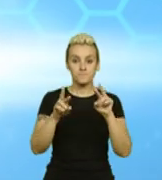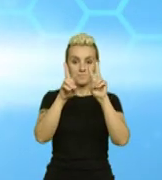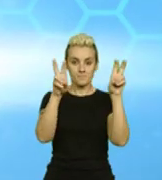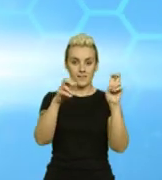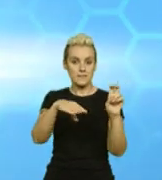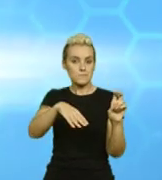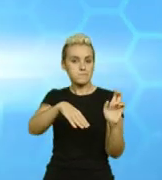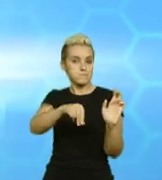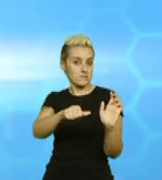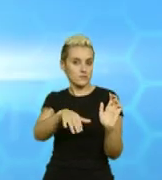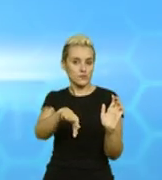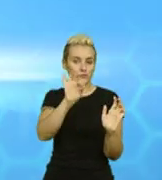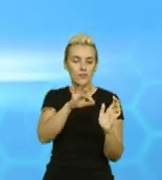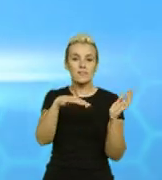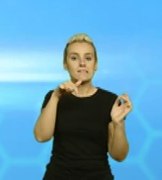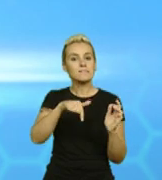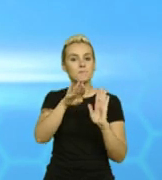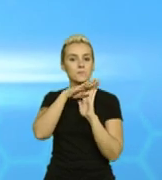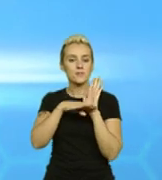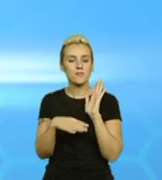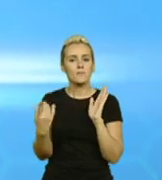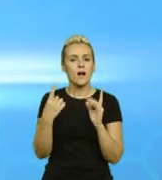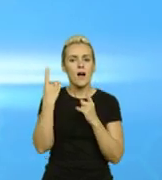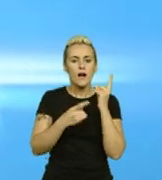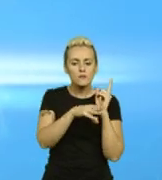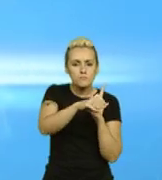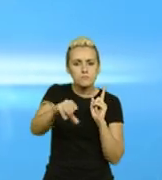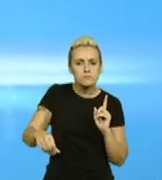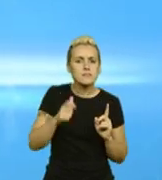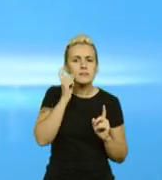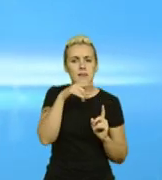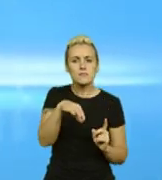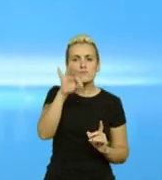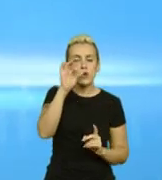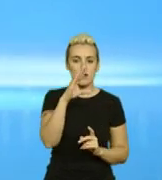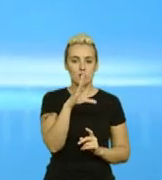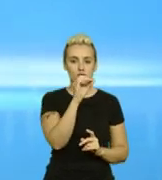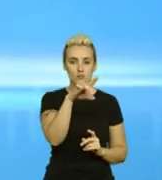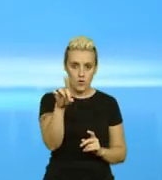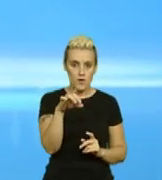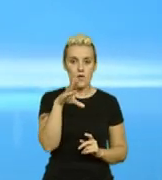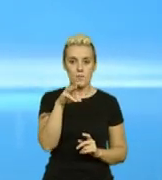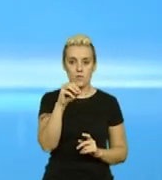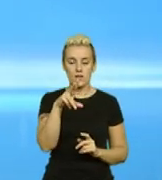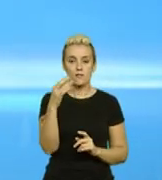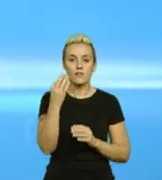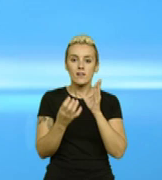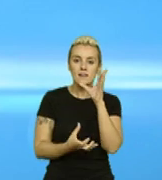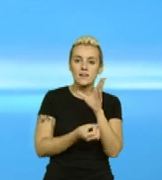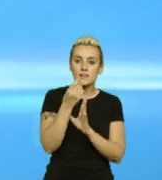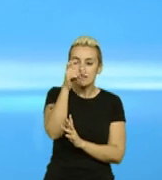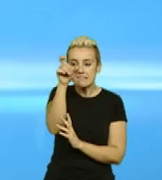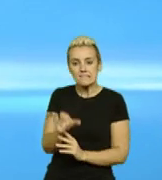rodrigues sítios desta edição conhecemos alguns lugares frios por joão moreira cronista e